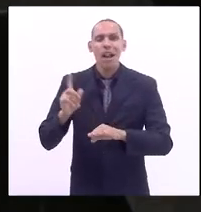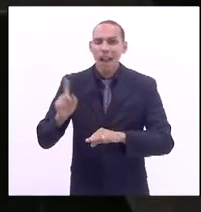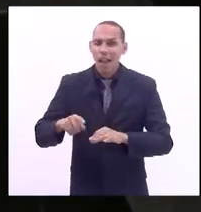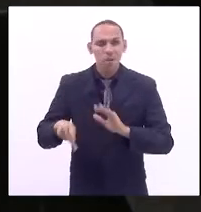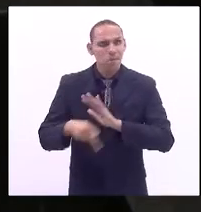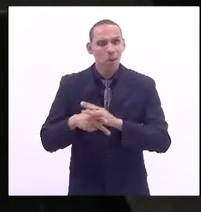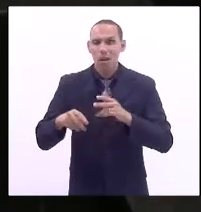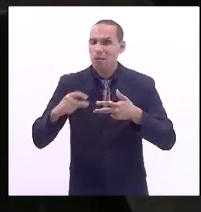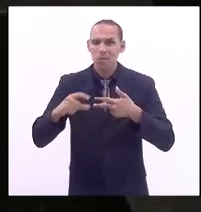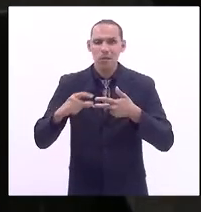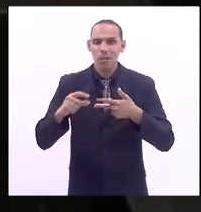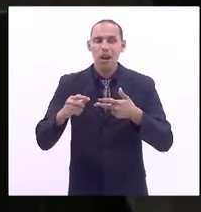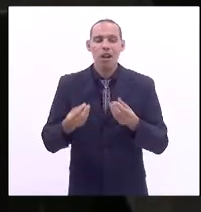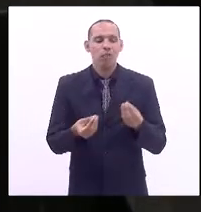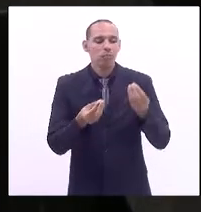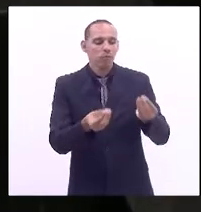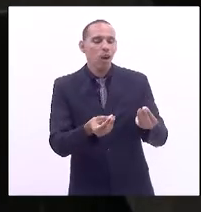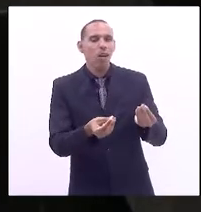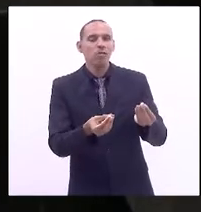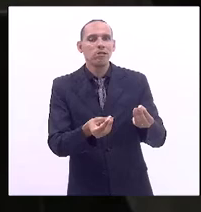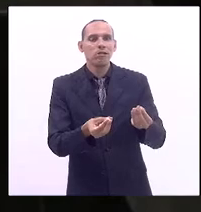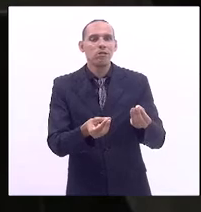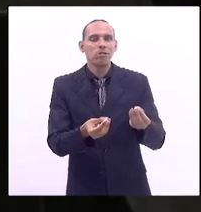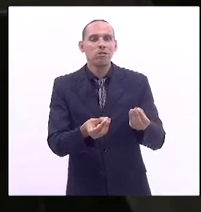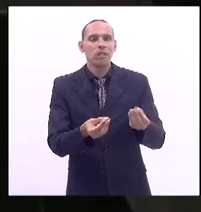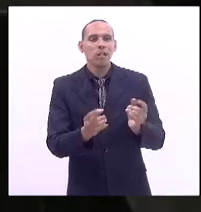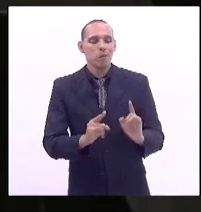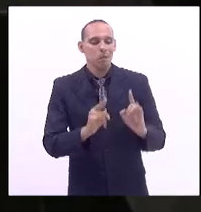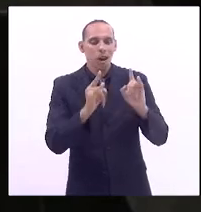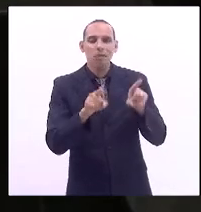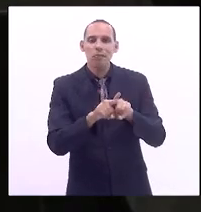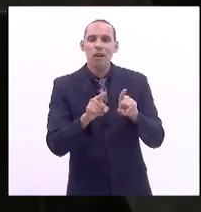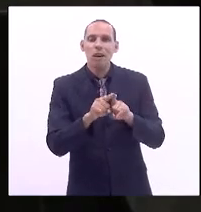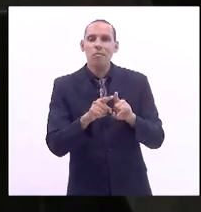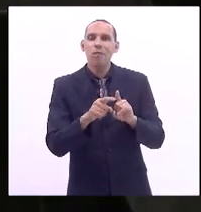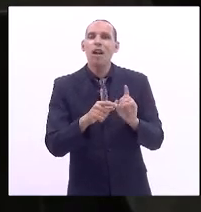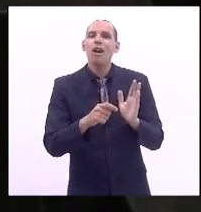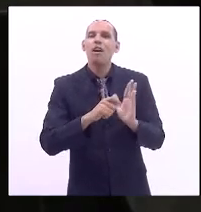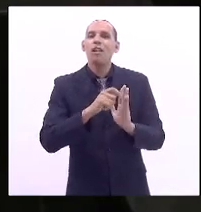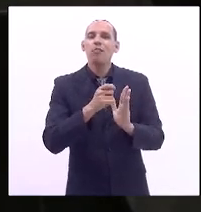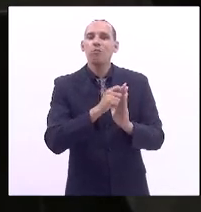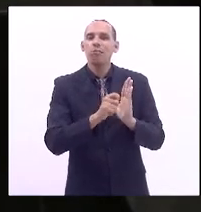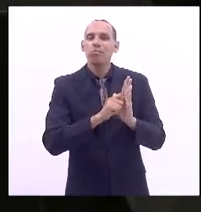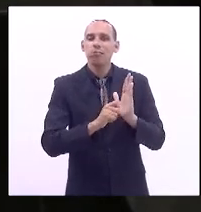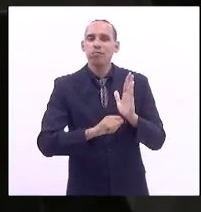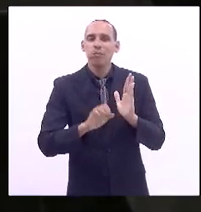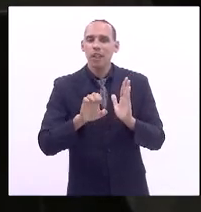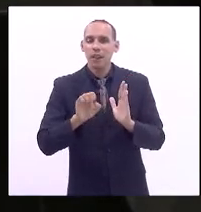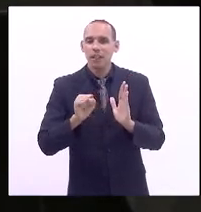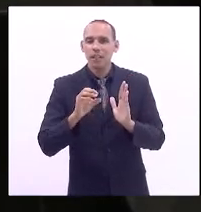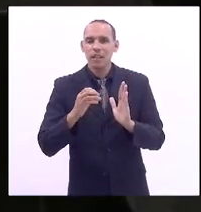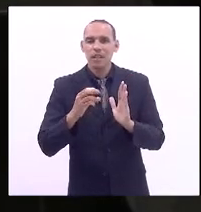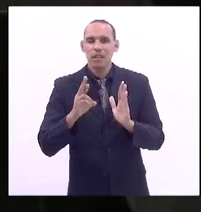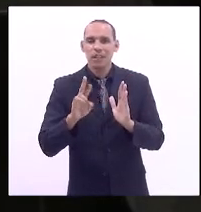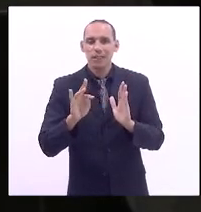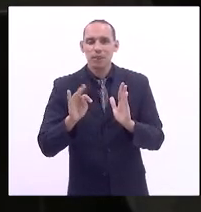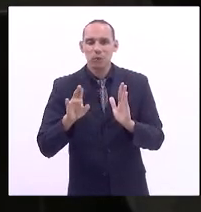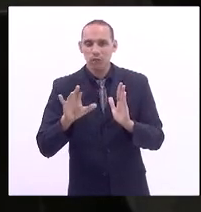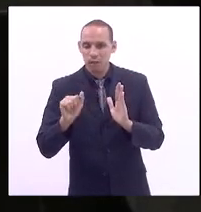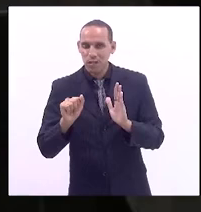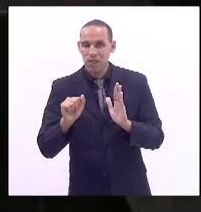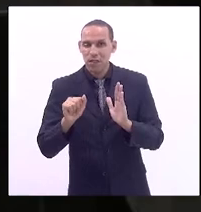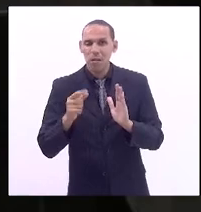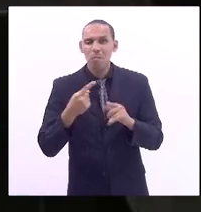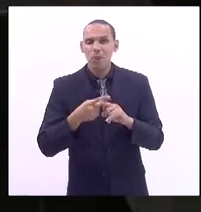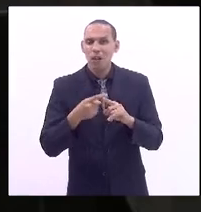aqui tá escritura porque senão na verdade isso tem custo e os custos não